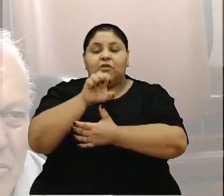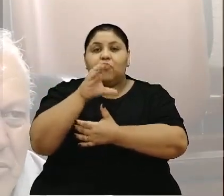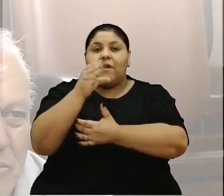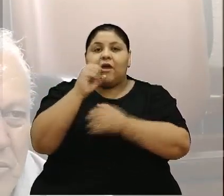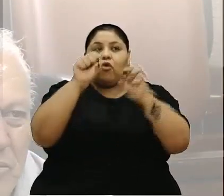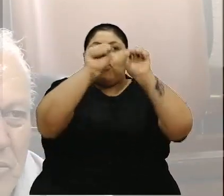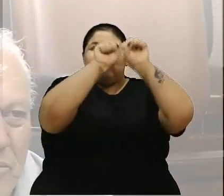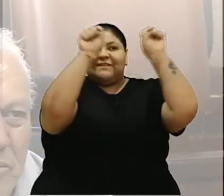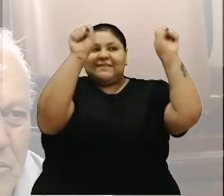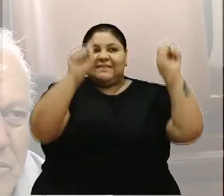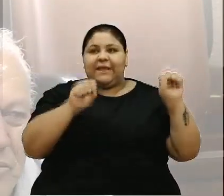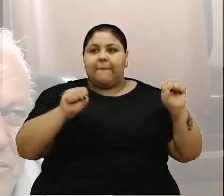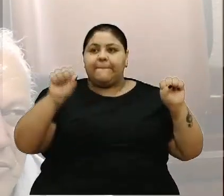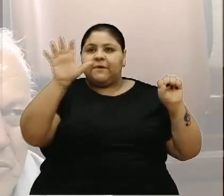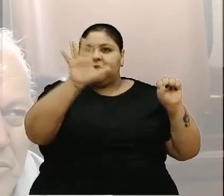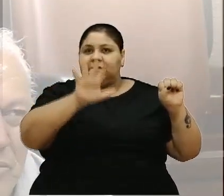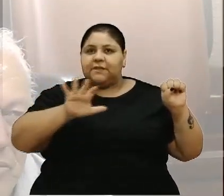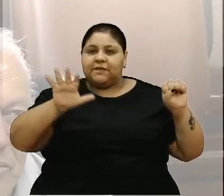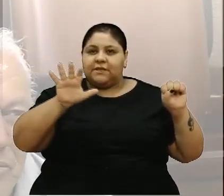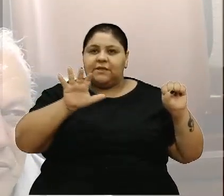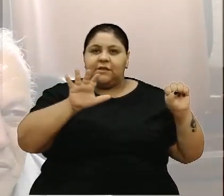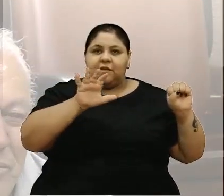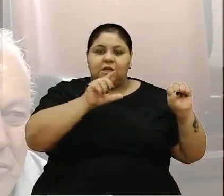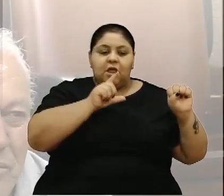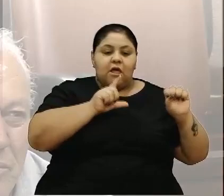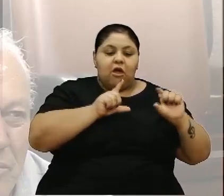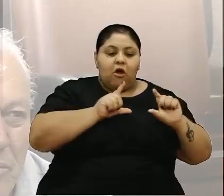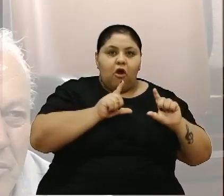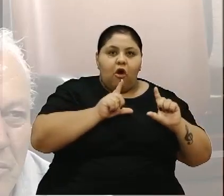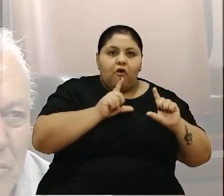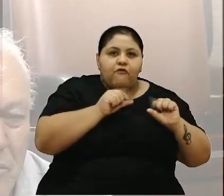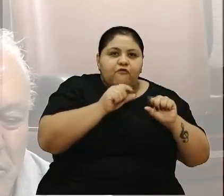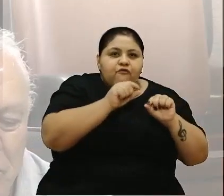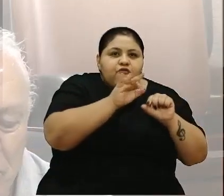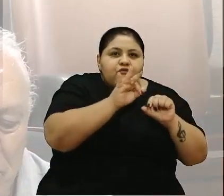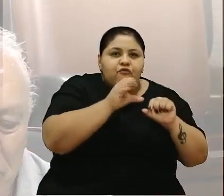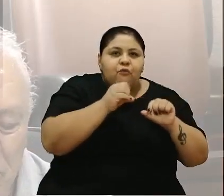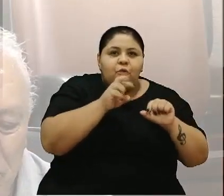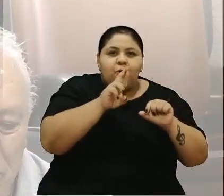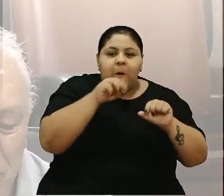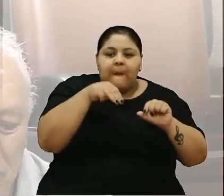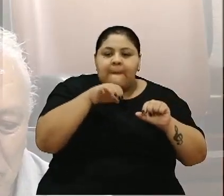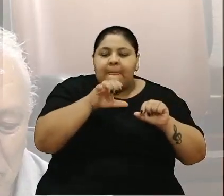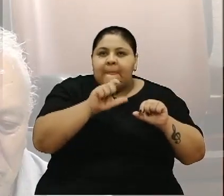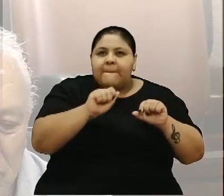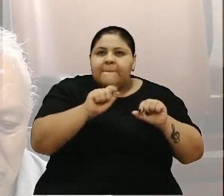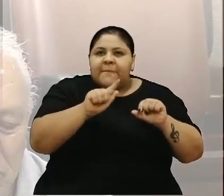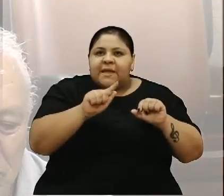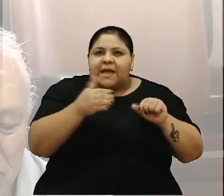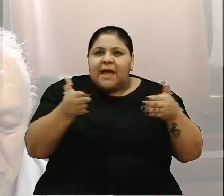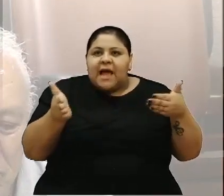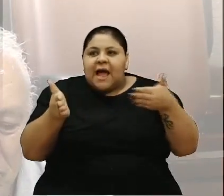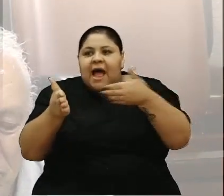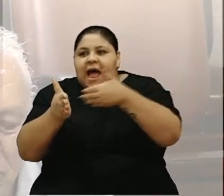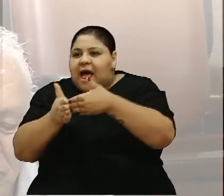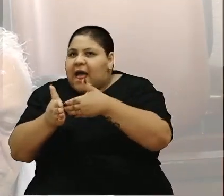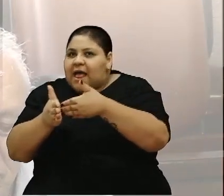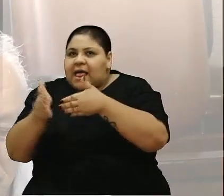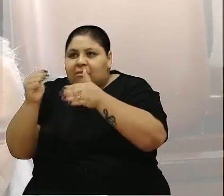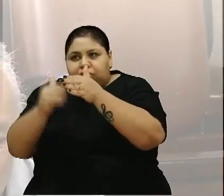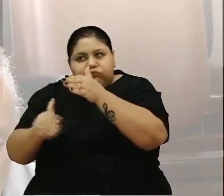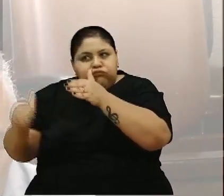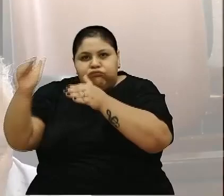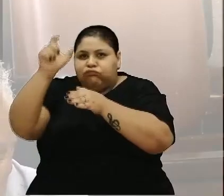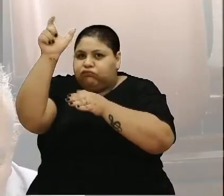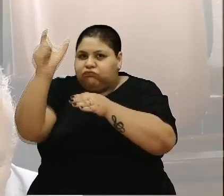todo. É desde a formiga até o mais alto, né, e maior habitante